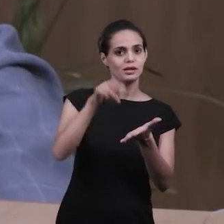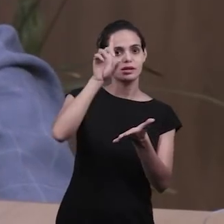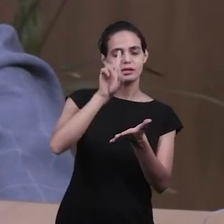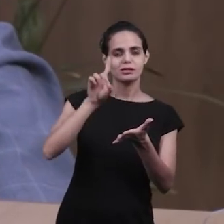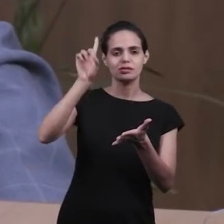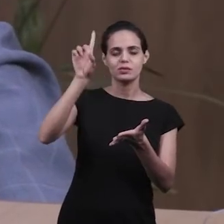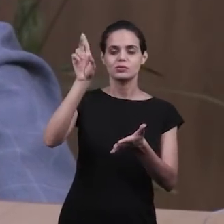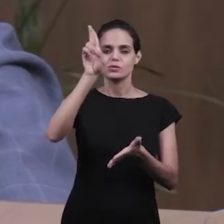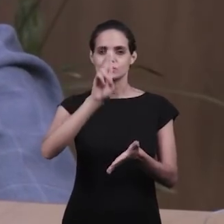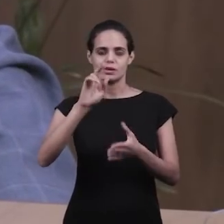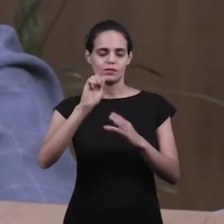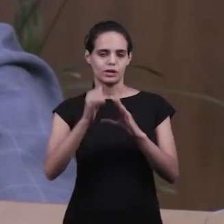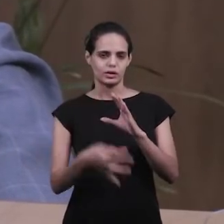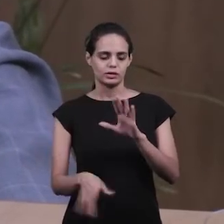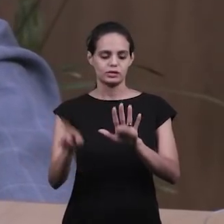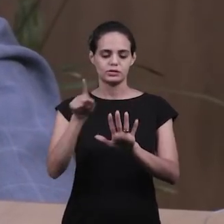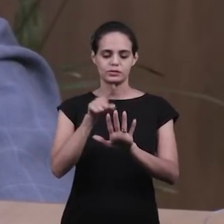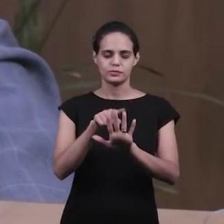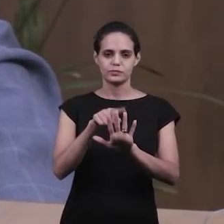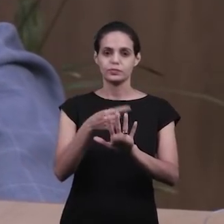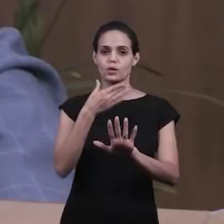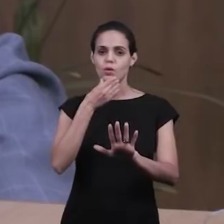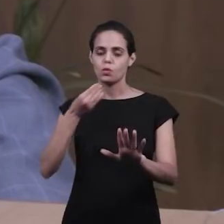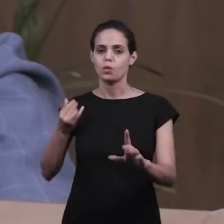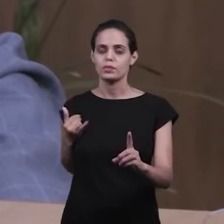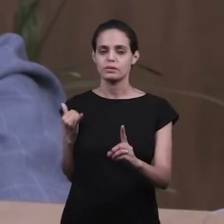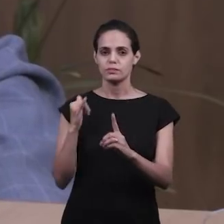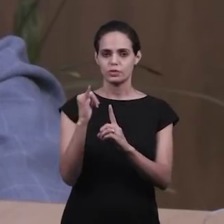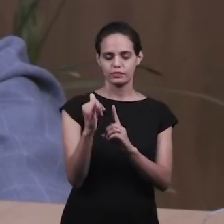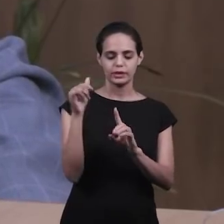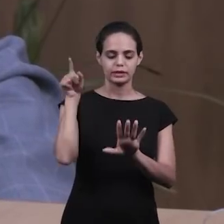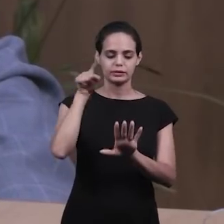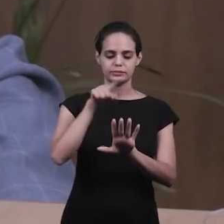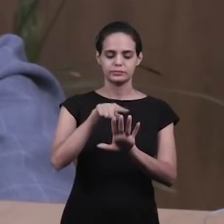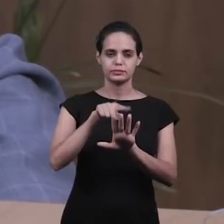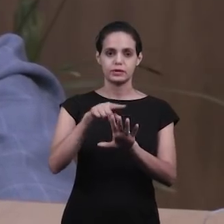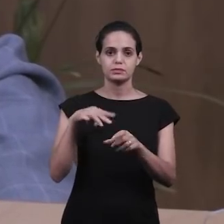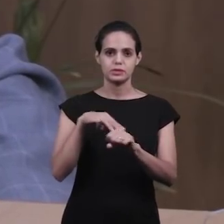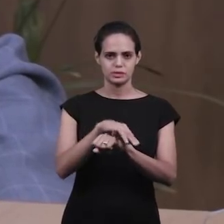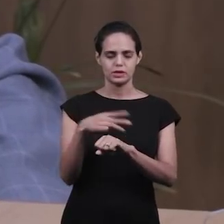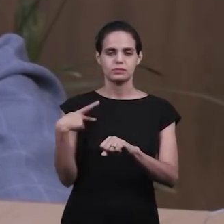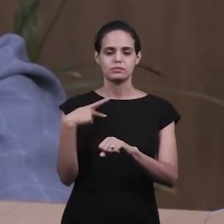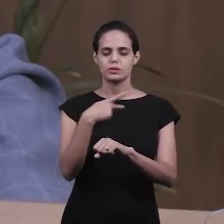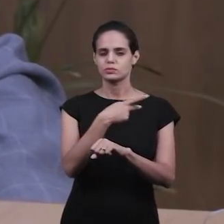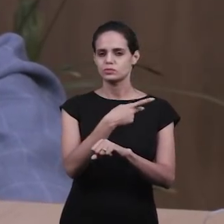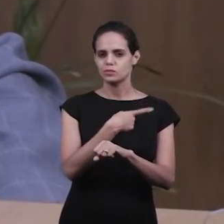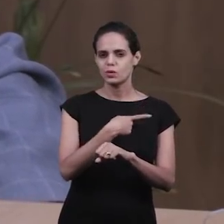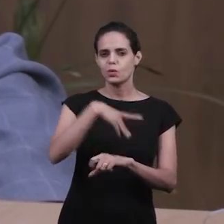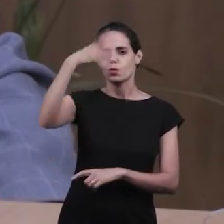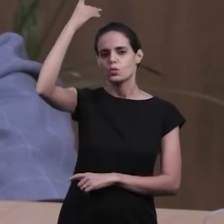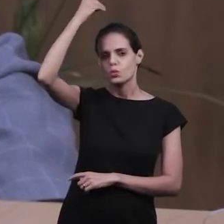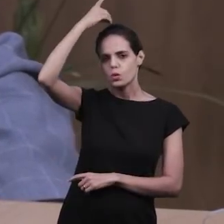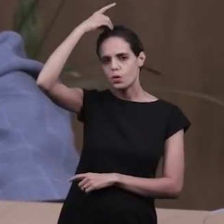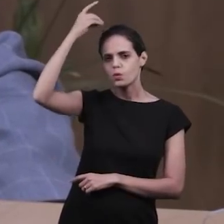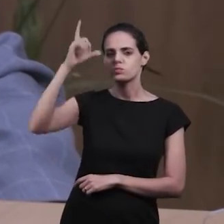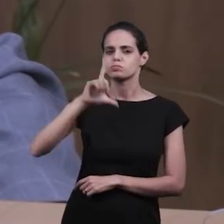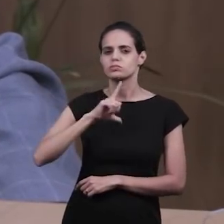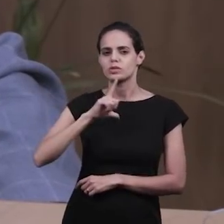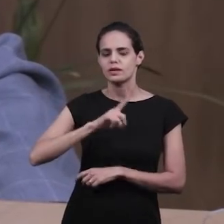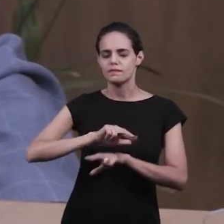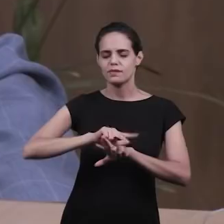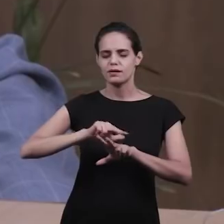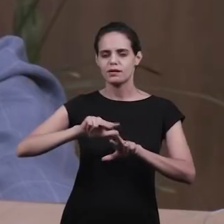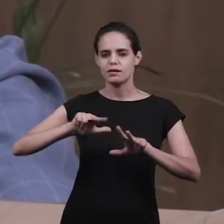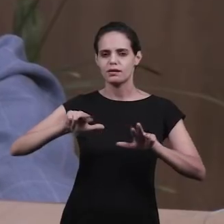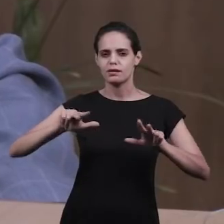característica. O profeta é um ministério muito rico em dom espiritual. Então, você vê pastores